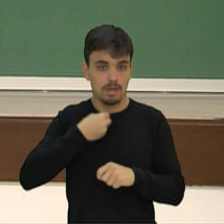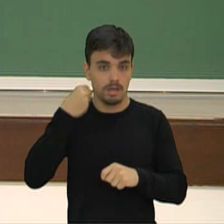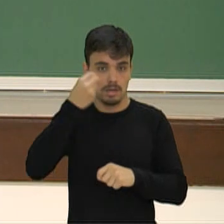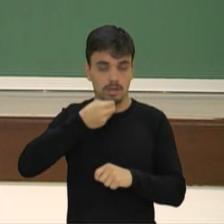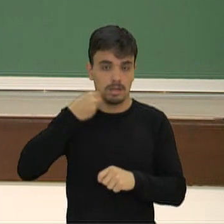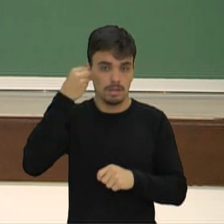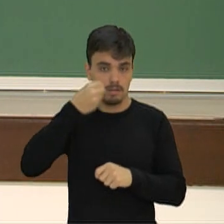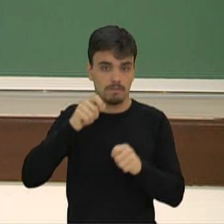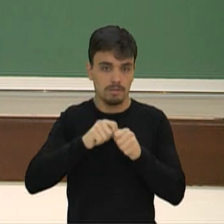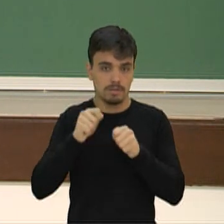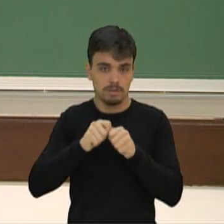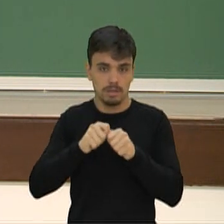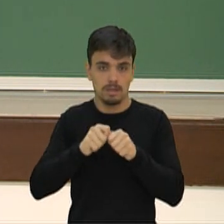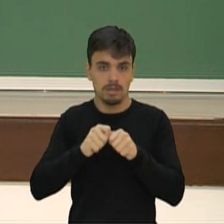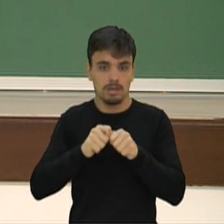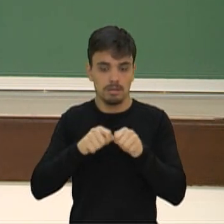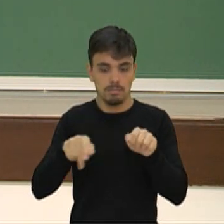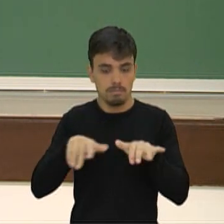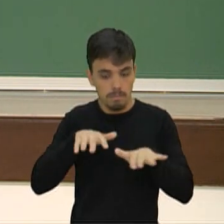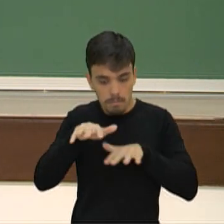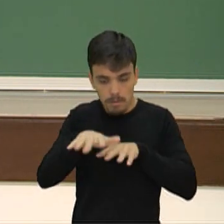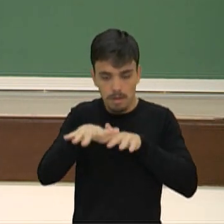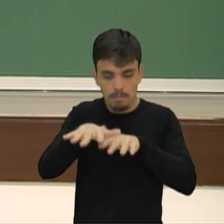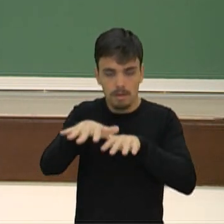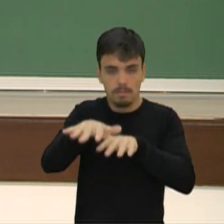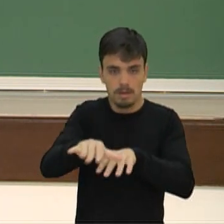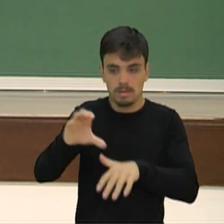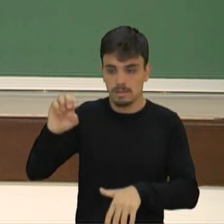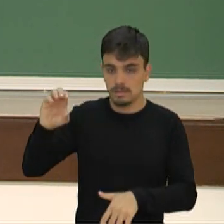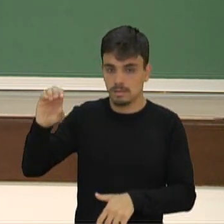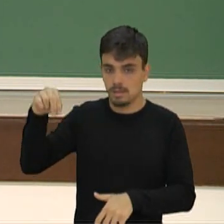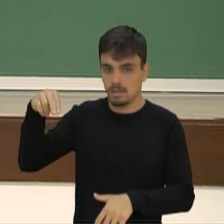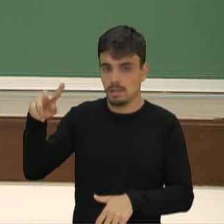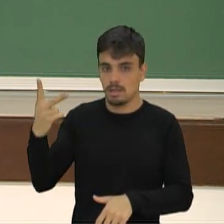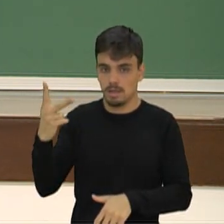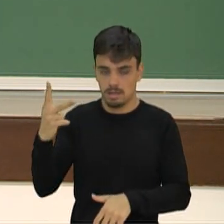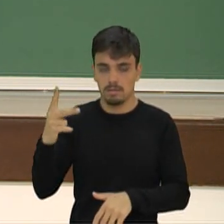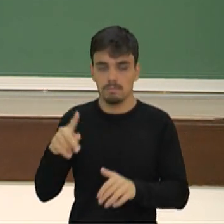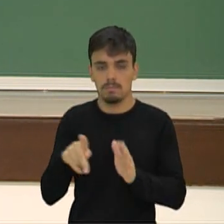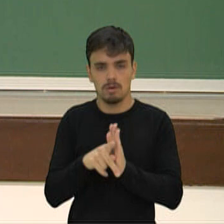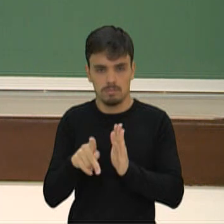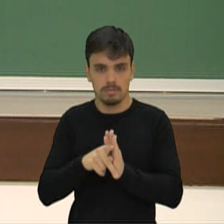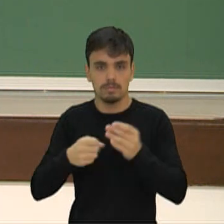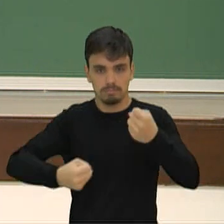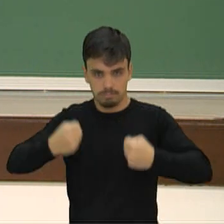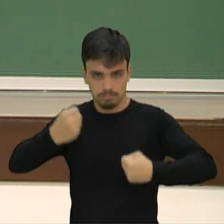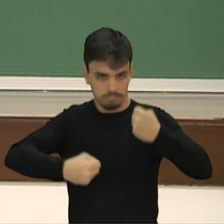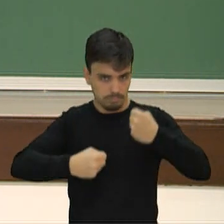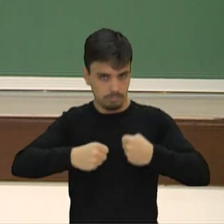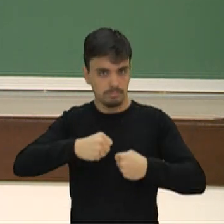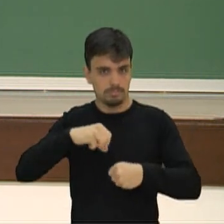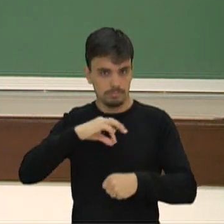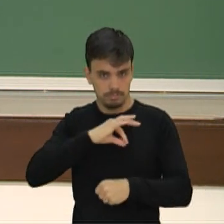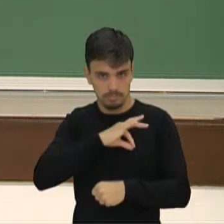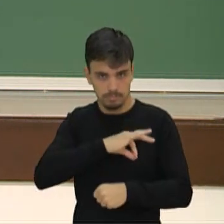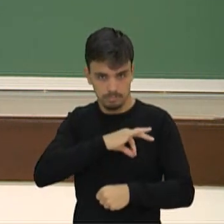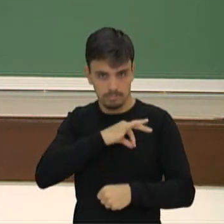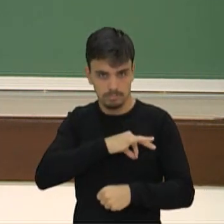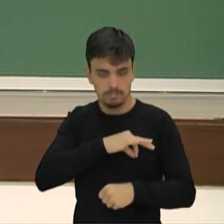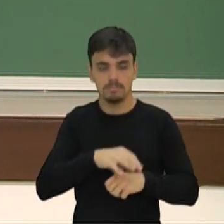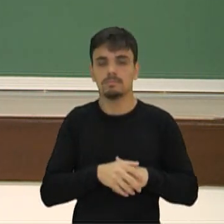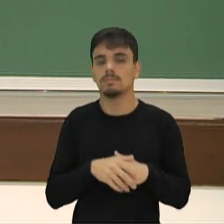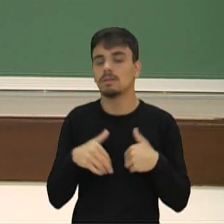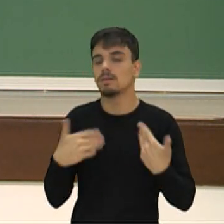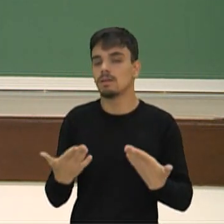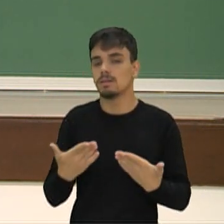sua CNH, Carteira Nacional de Habilitação. Entretanto, daltônicos têm um pouco mais de dificuldade. Então, a